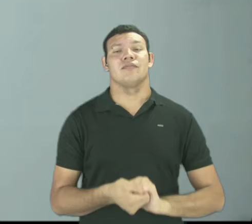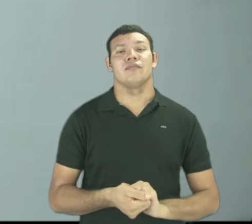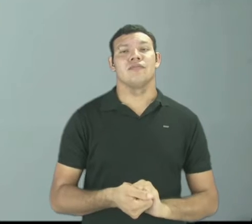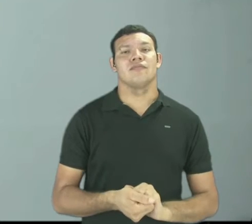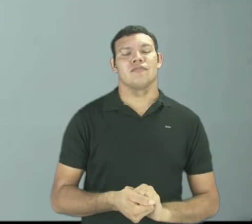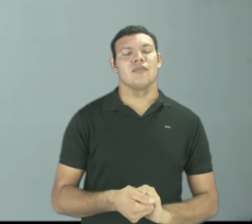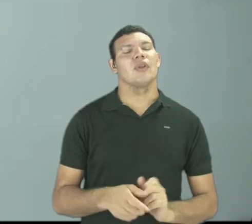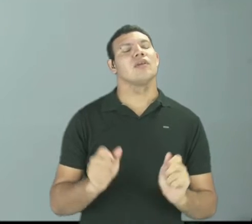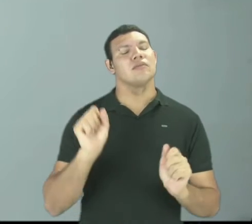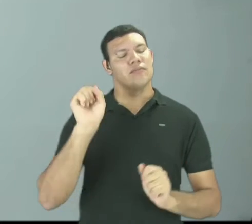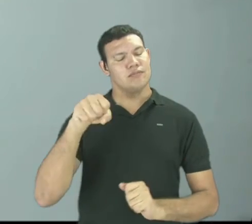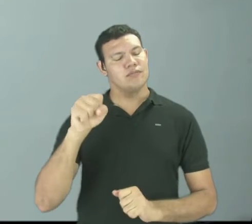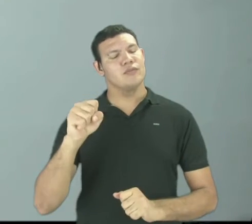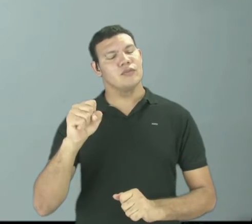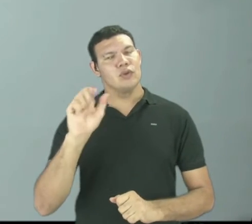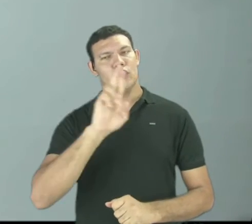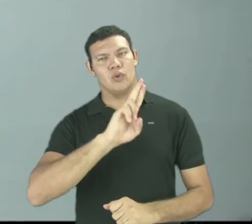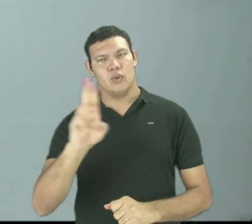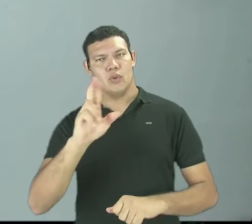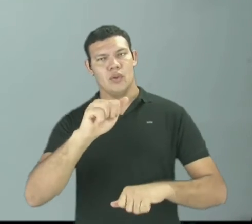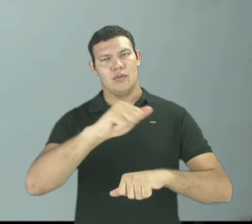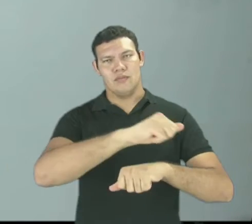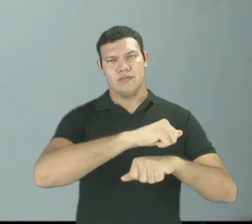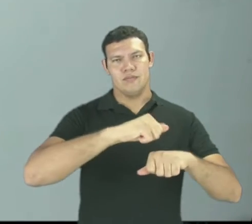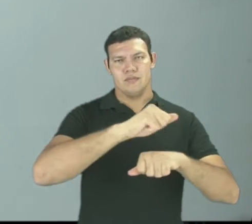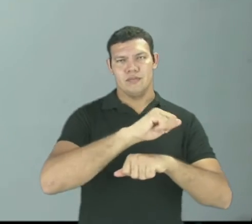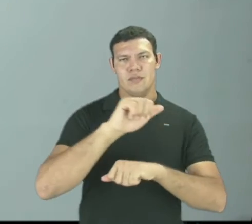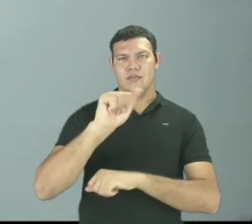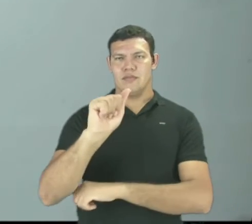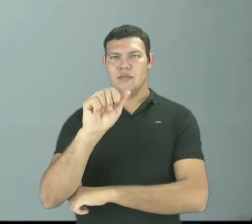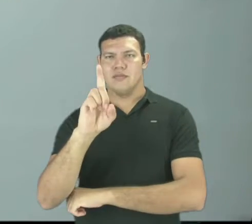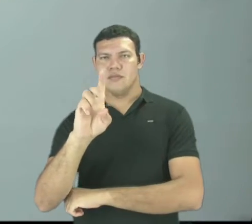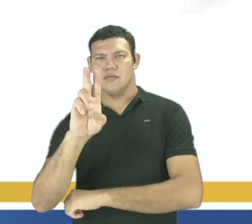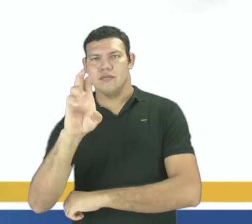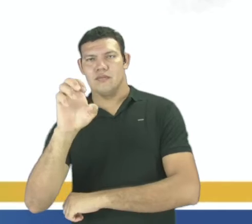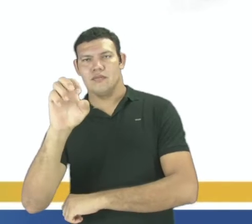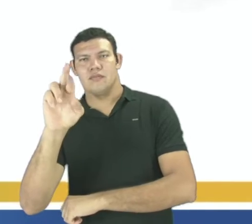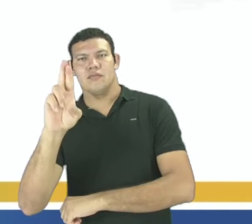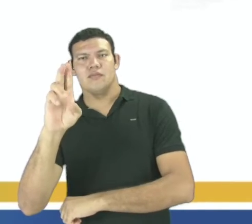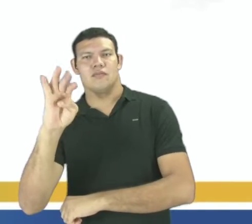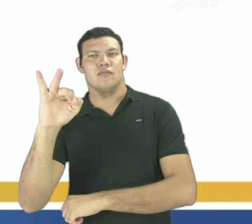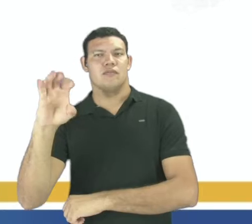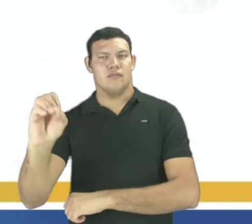é considerado advérbio. Entendem? Vamos voltar lá para o slide.